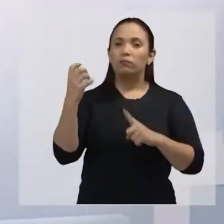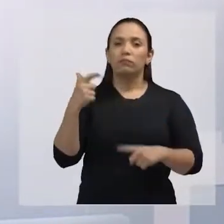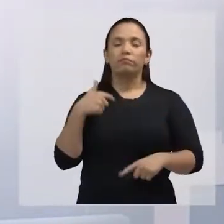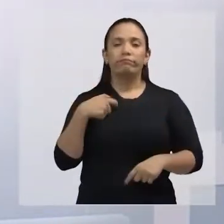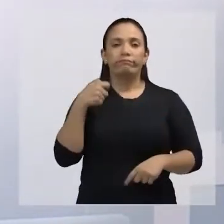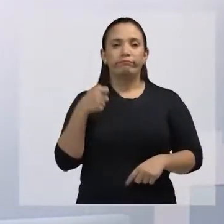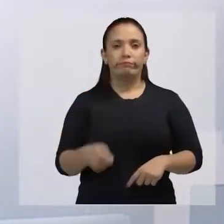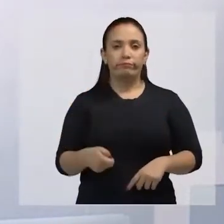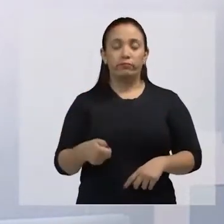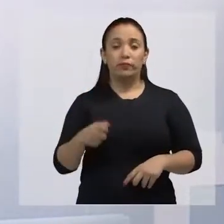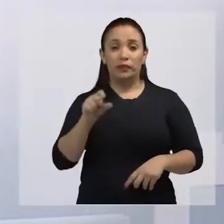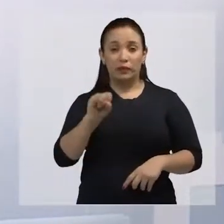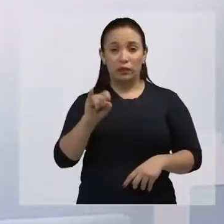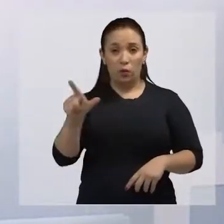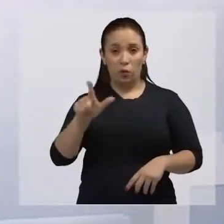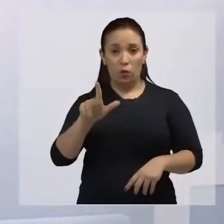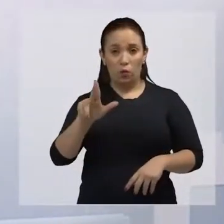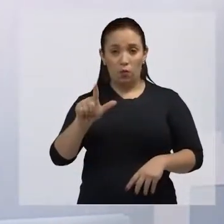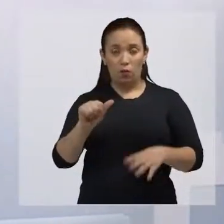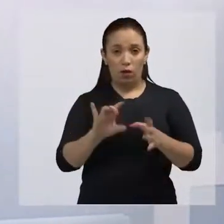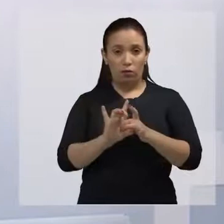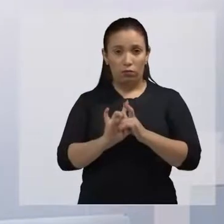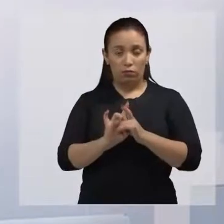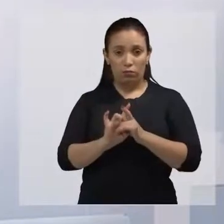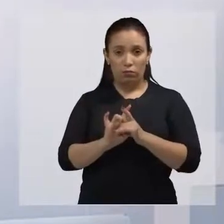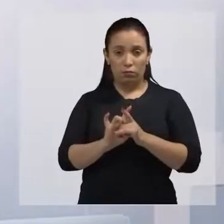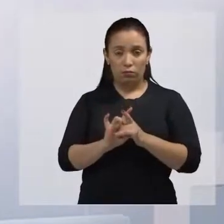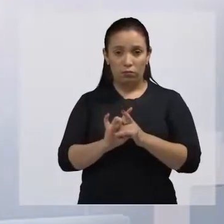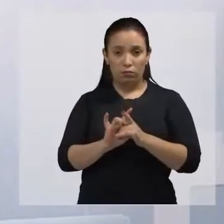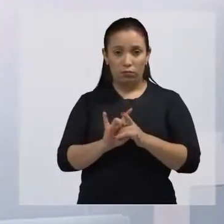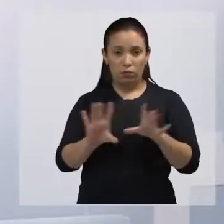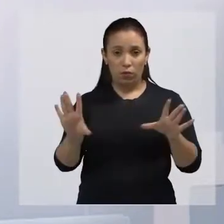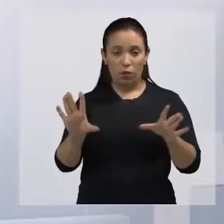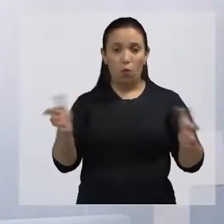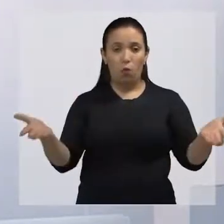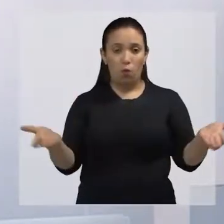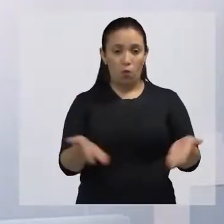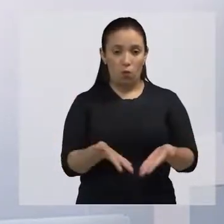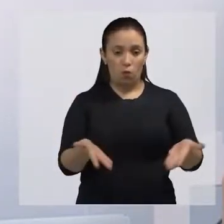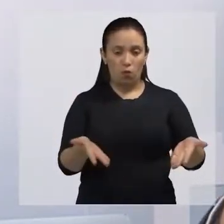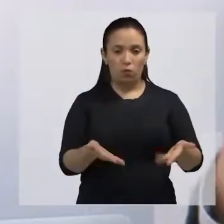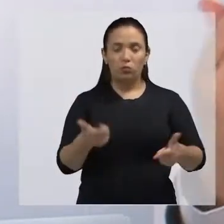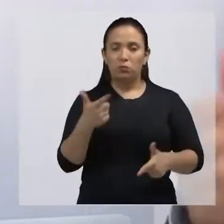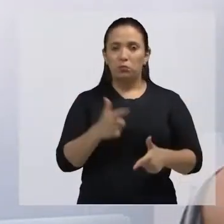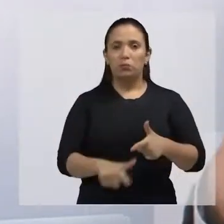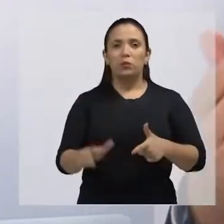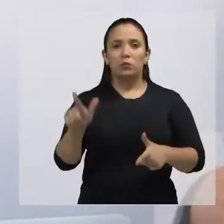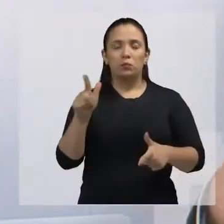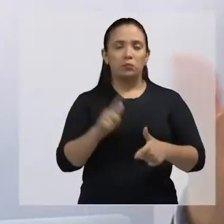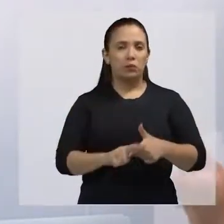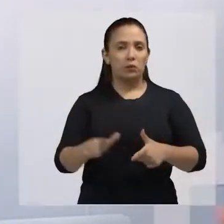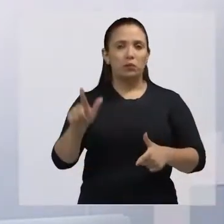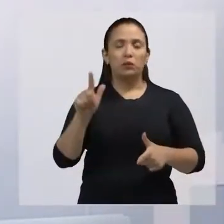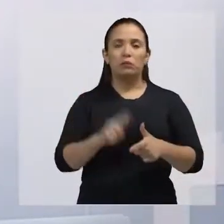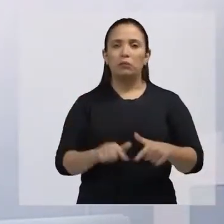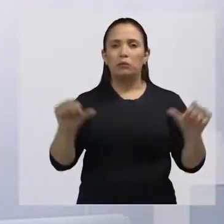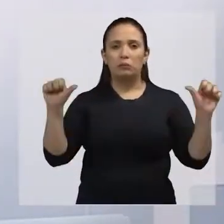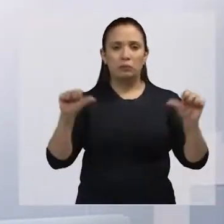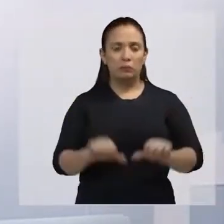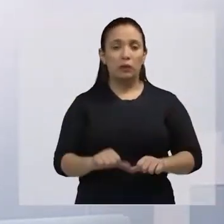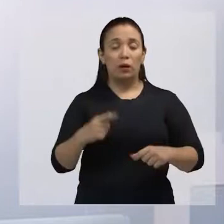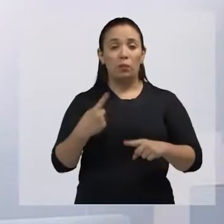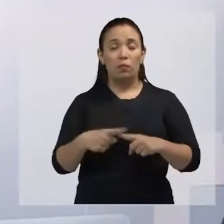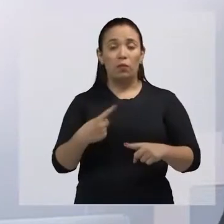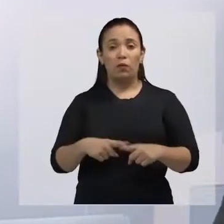plenário solto, eu acho que nós estaríamos hoje enfrentando uma crise muito maior. Muito maior. Porque o